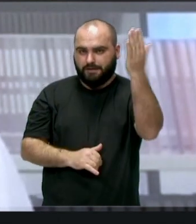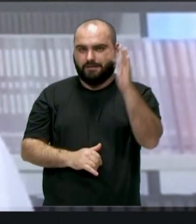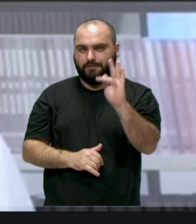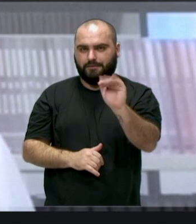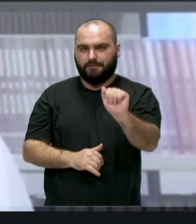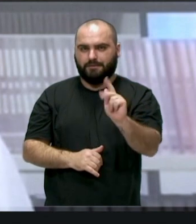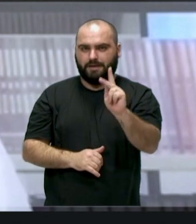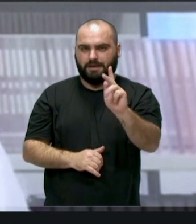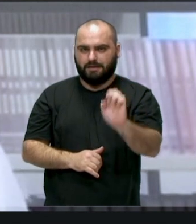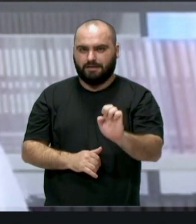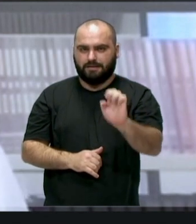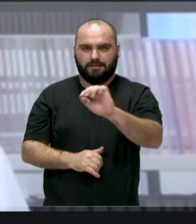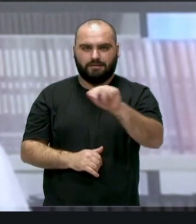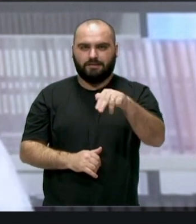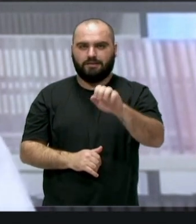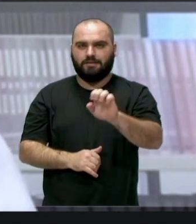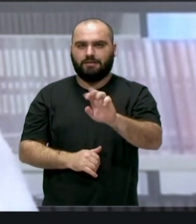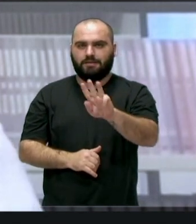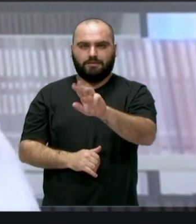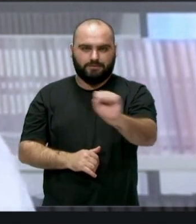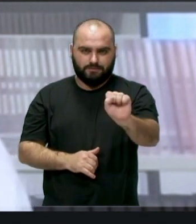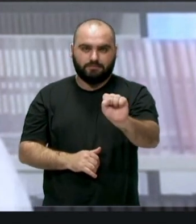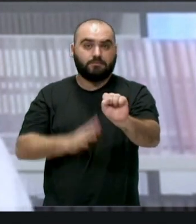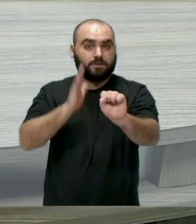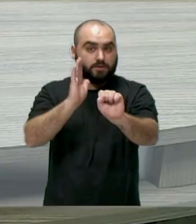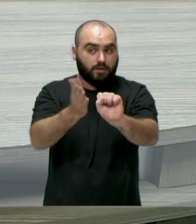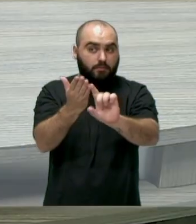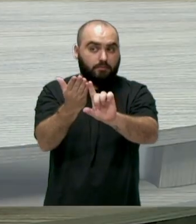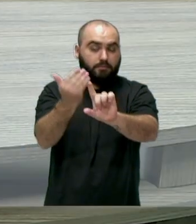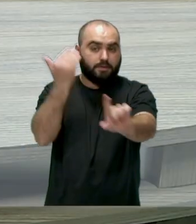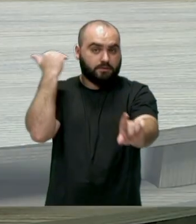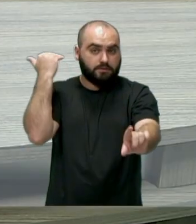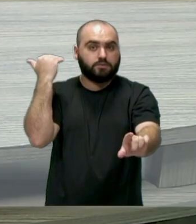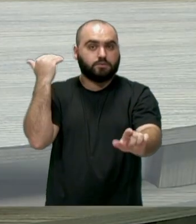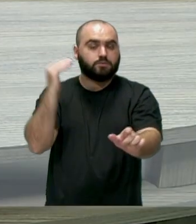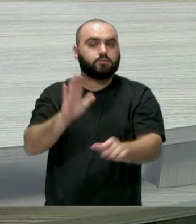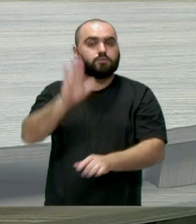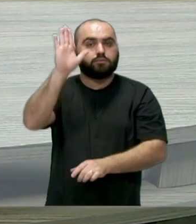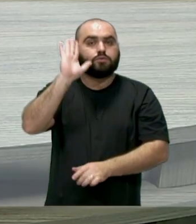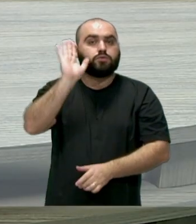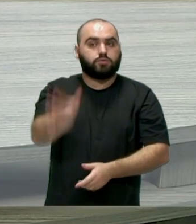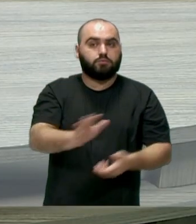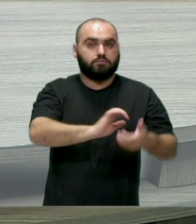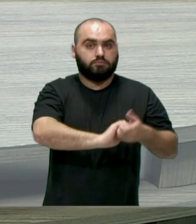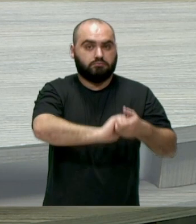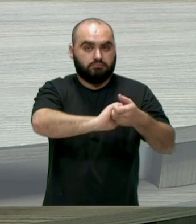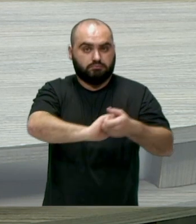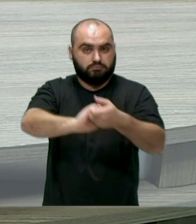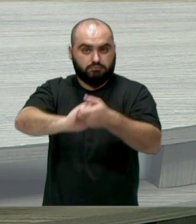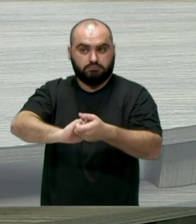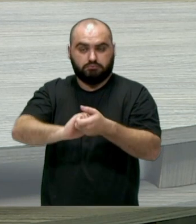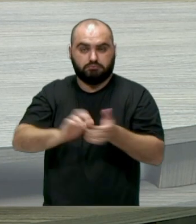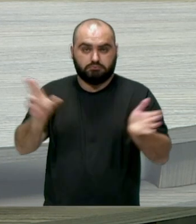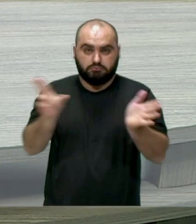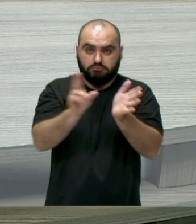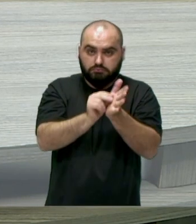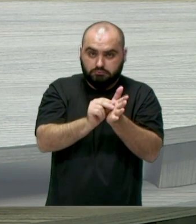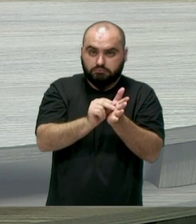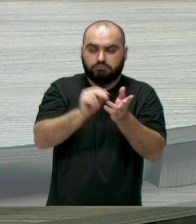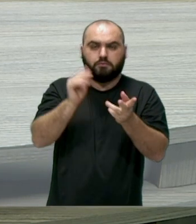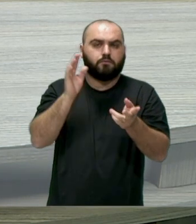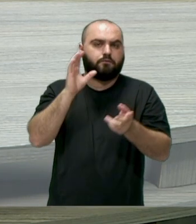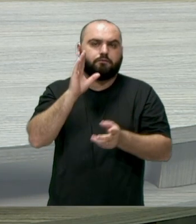Das desinformações. Temos, na última campanha, nós firmamos acordos já com as plataformas digitais,